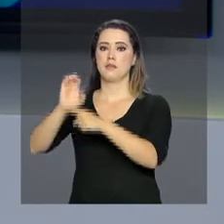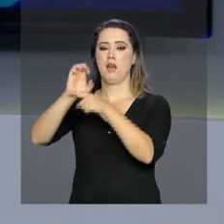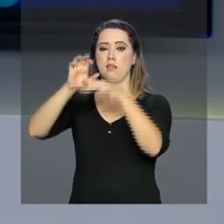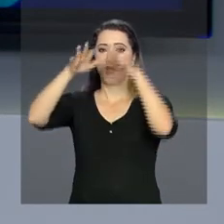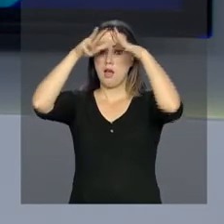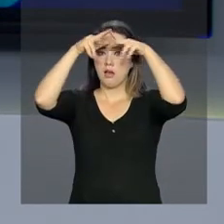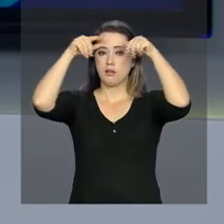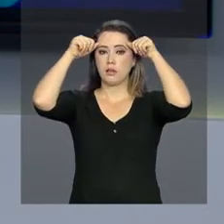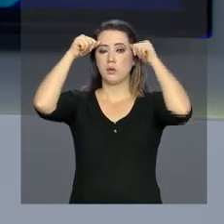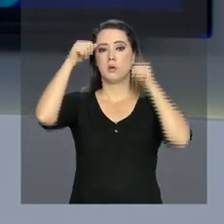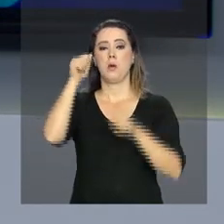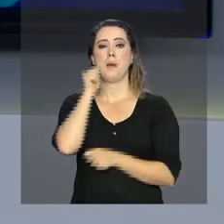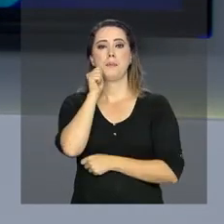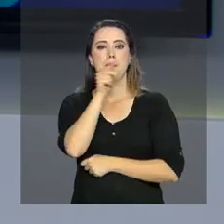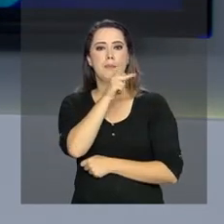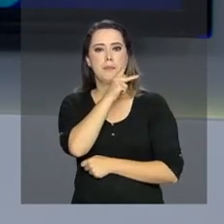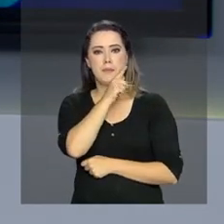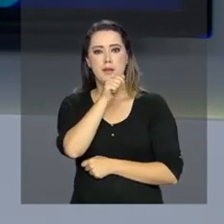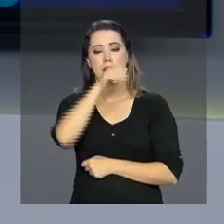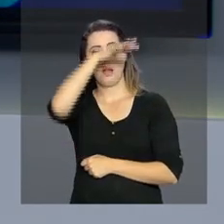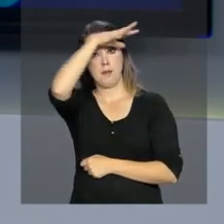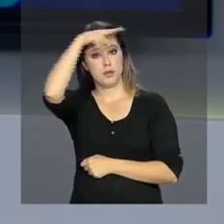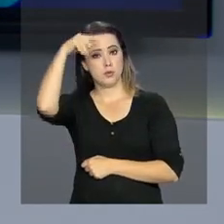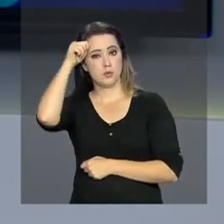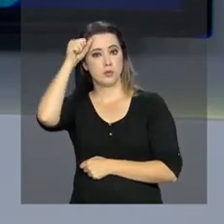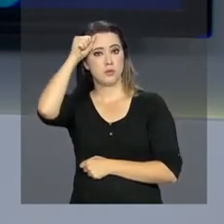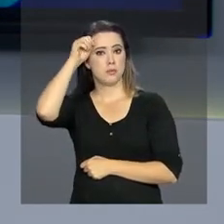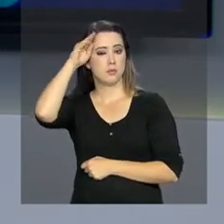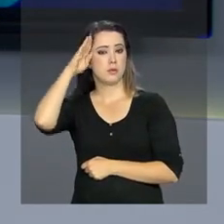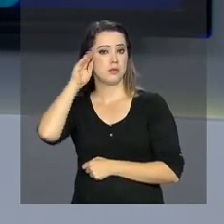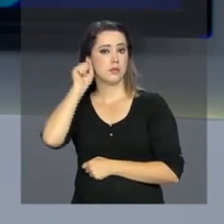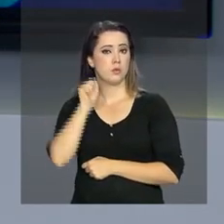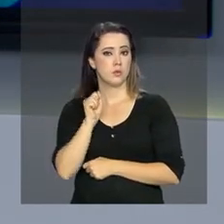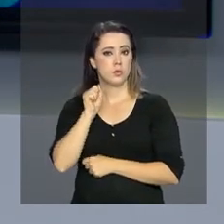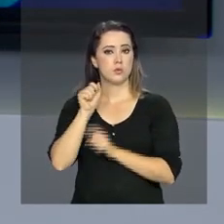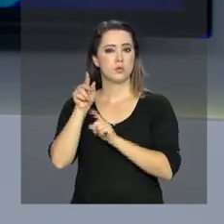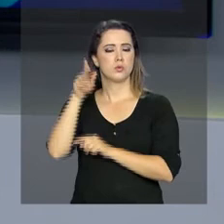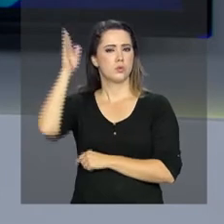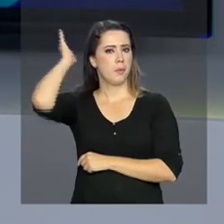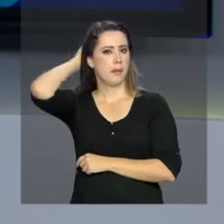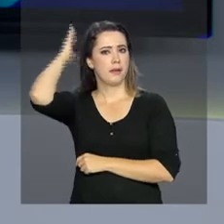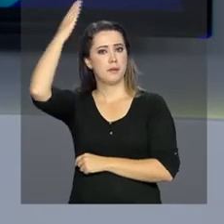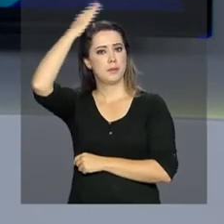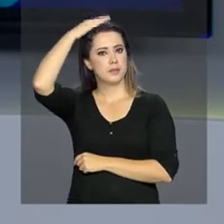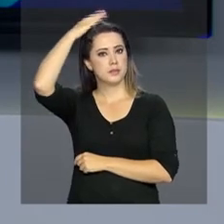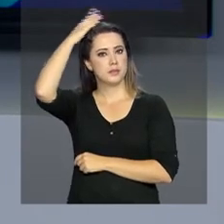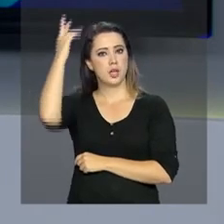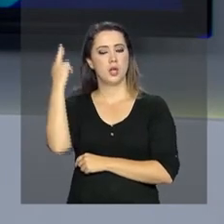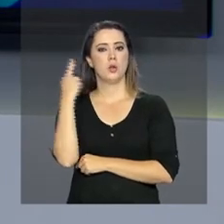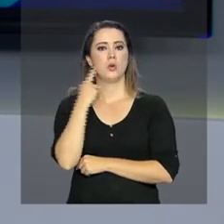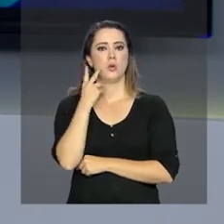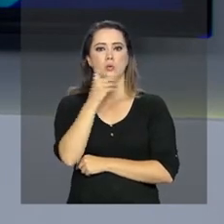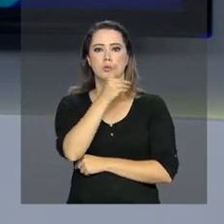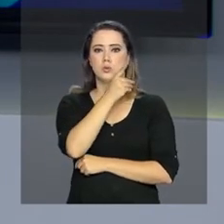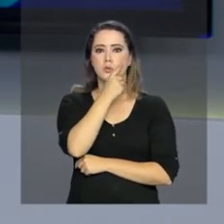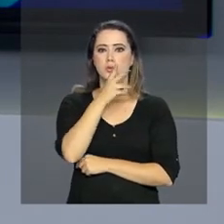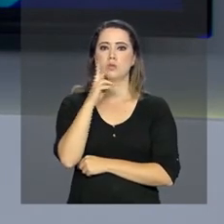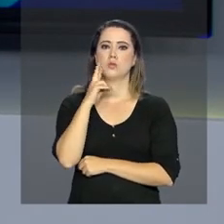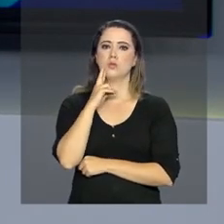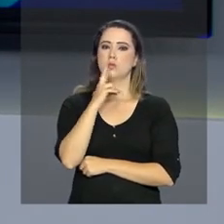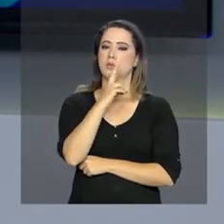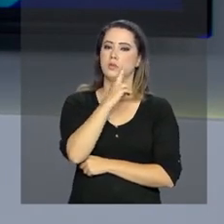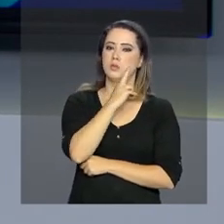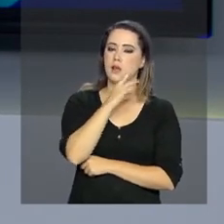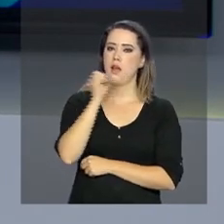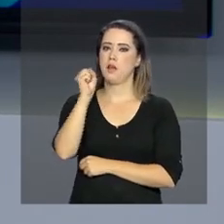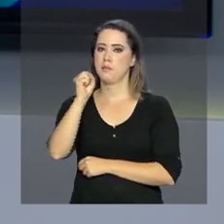amazonas mato grosso do sul pará paraná rondônia roraima e santa catarina é a operação fronteira segura anunciada hoje